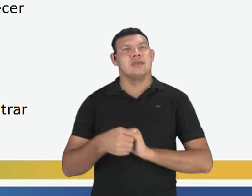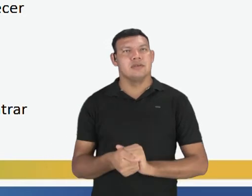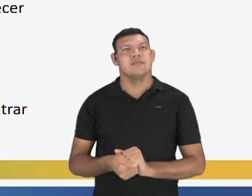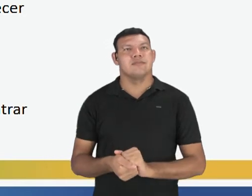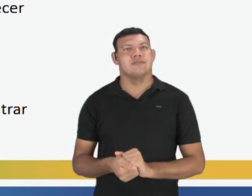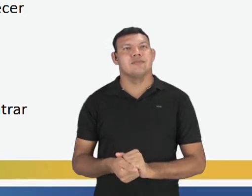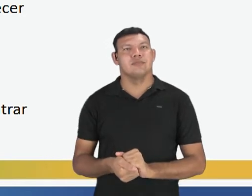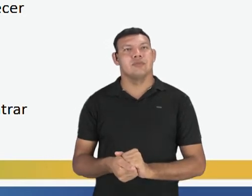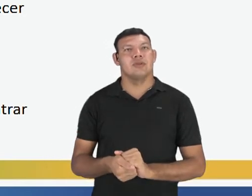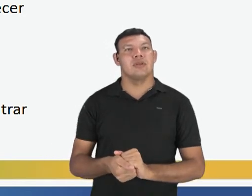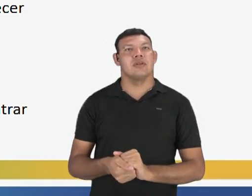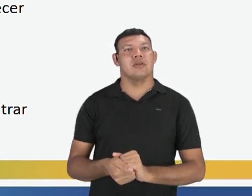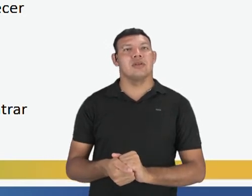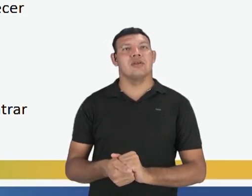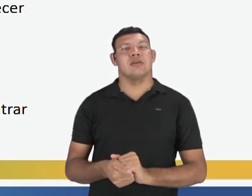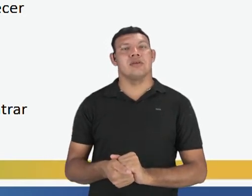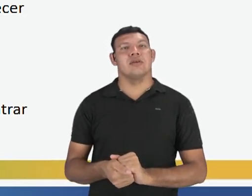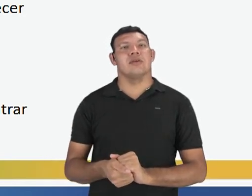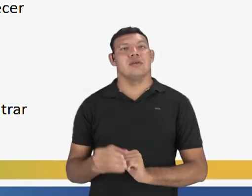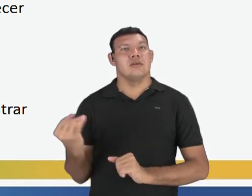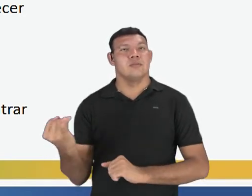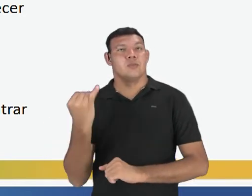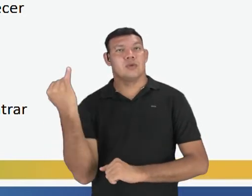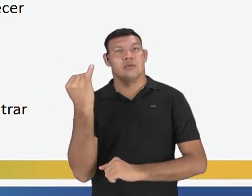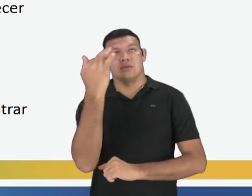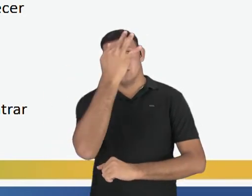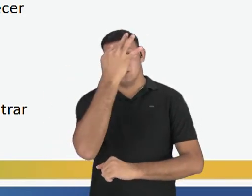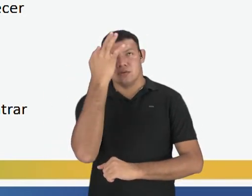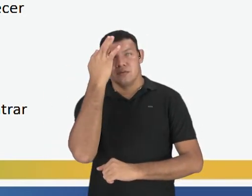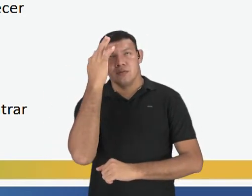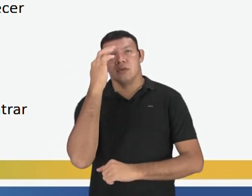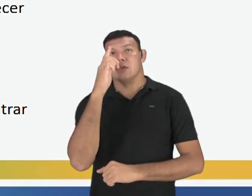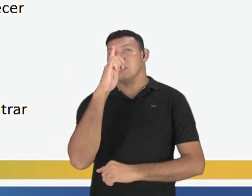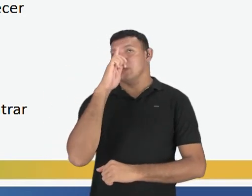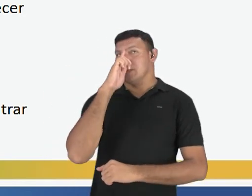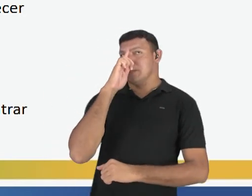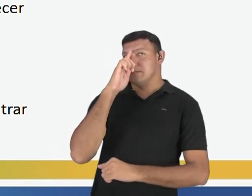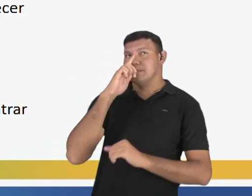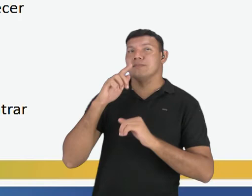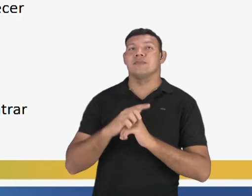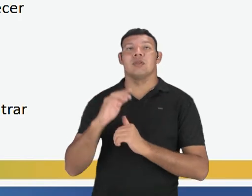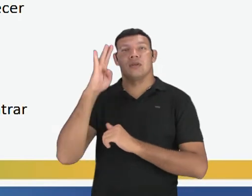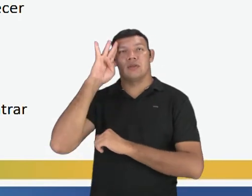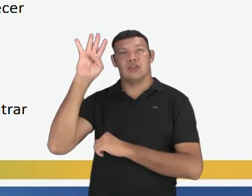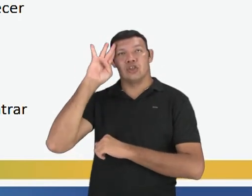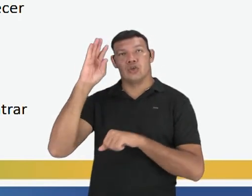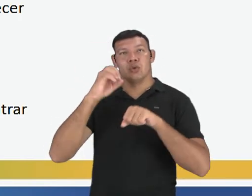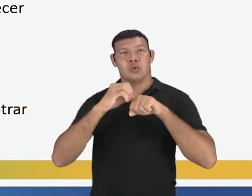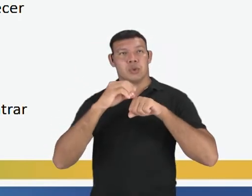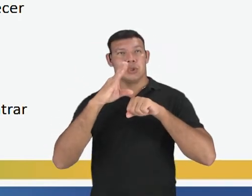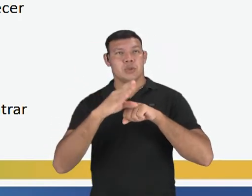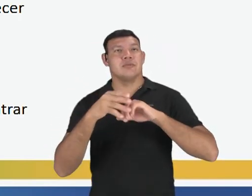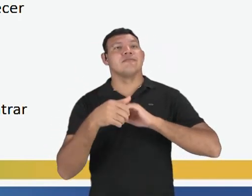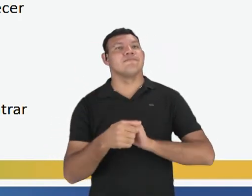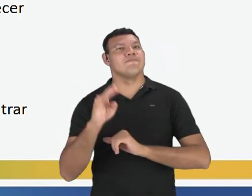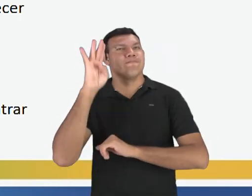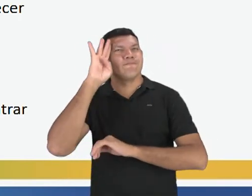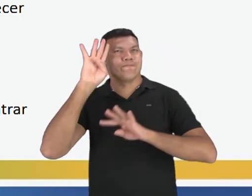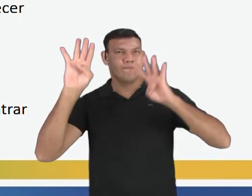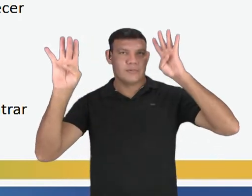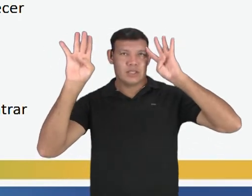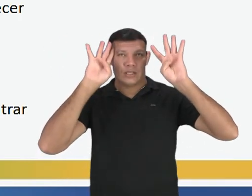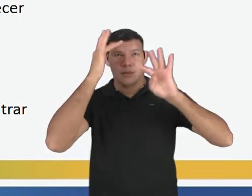grega é a teoria do conhecimento. Entre seus pensadores encontra-se Sócrates. Ao dialogar com